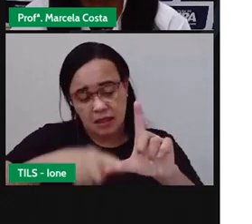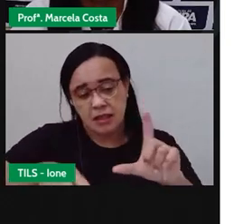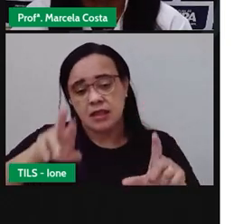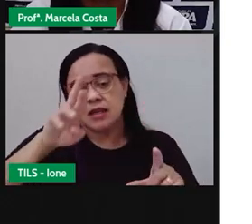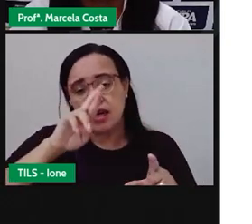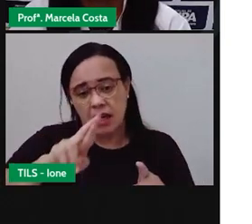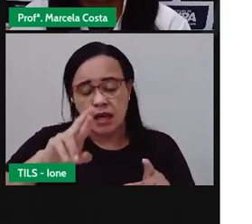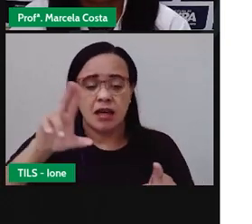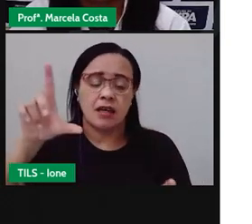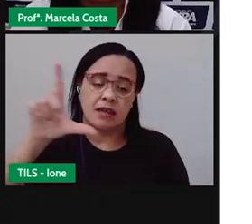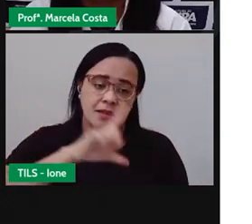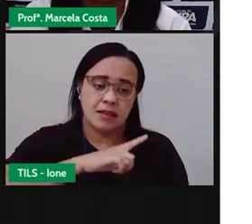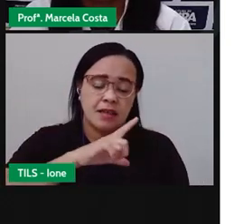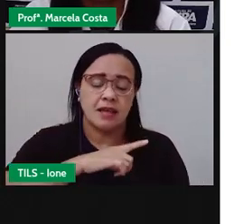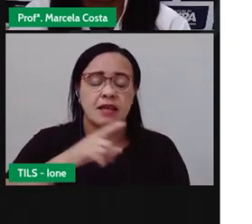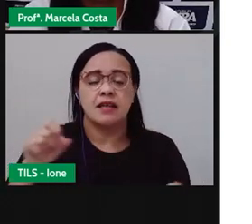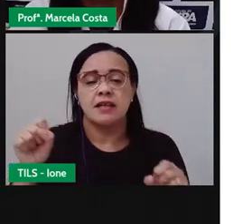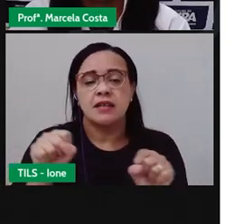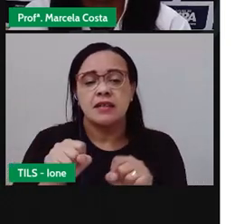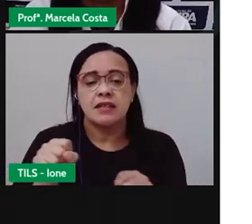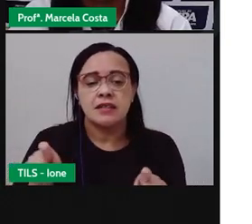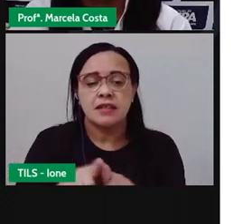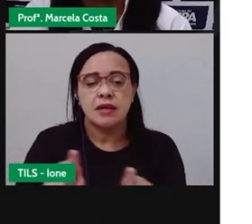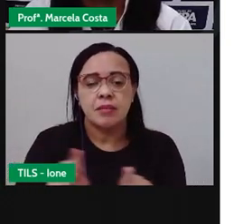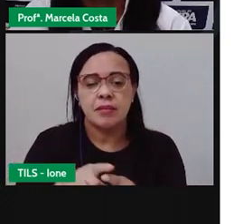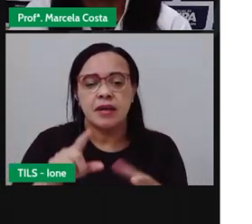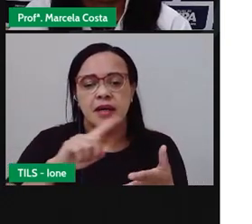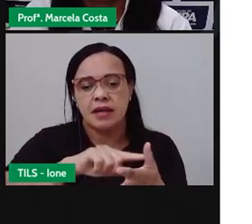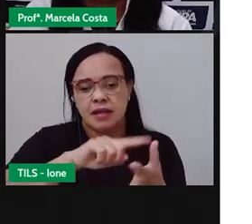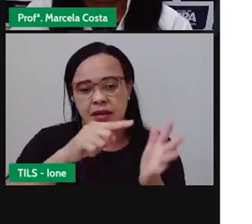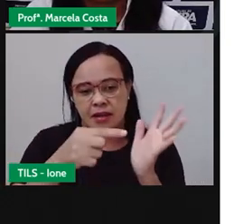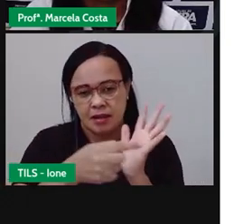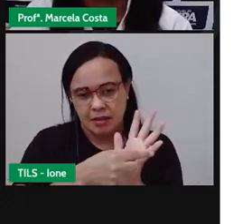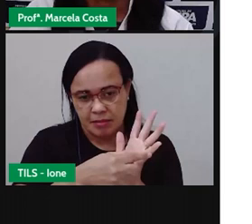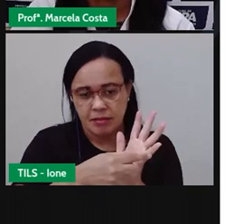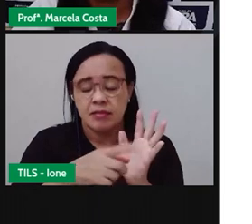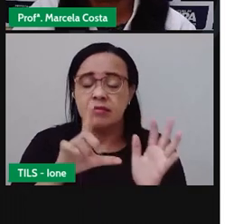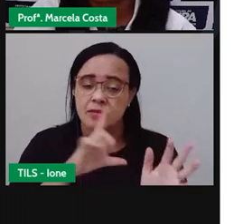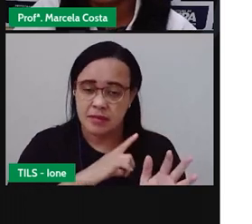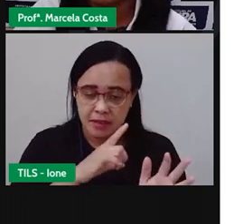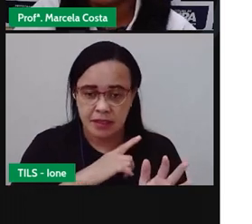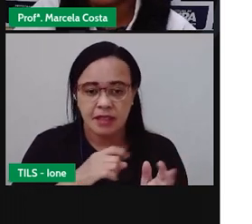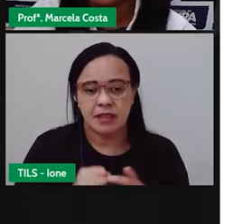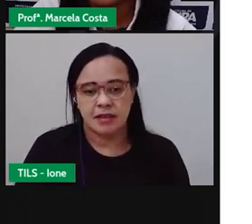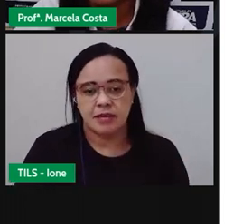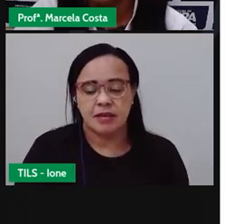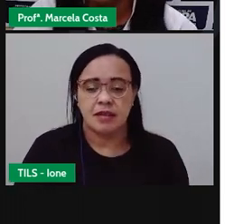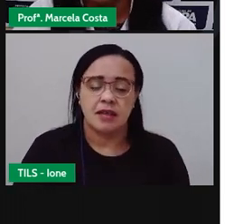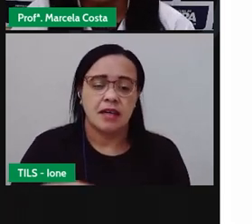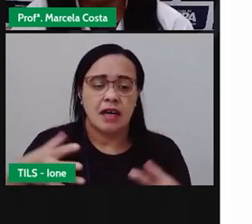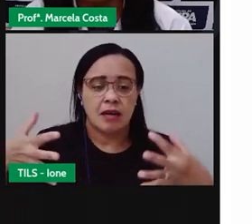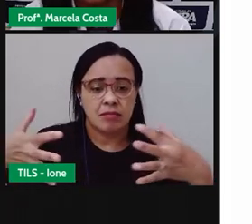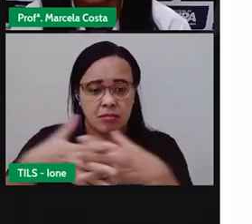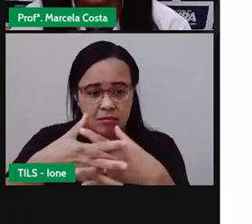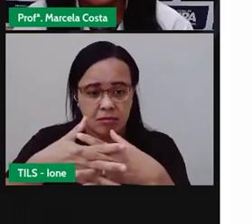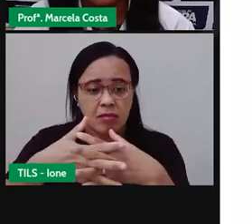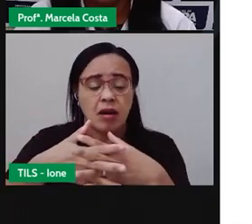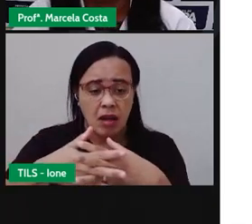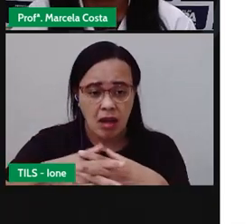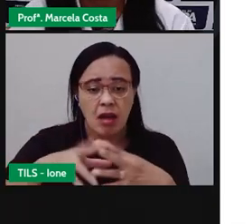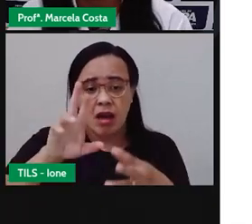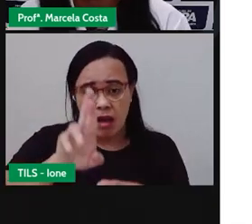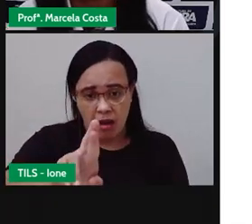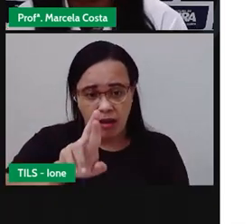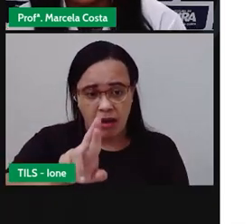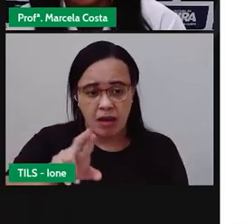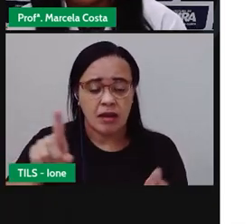né tá arrumando aí uma sílaba 13 palavras Tem uma função a letra